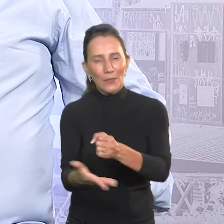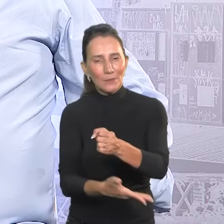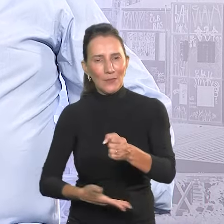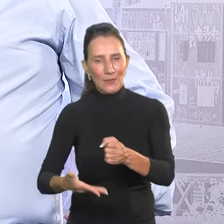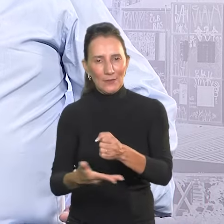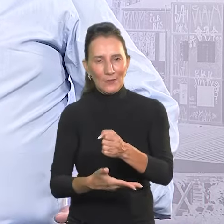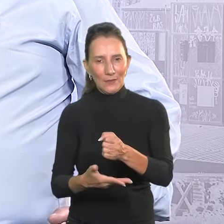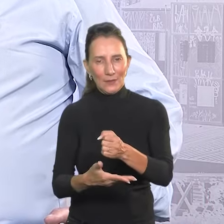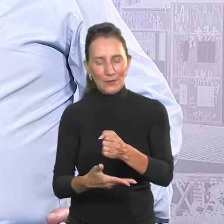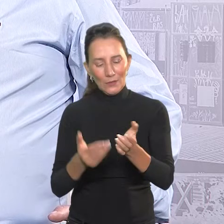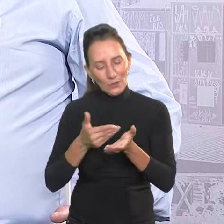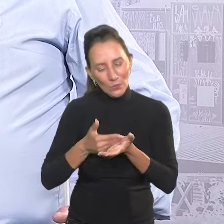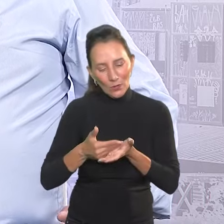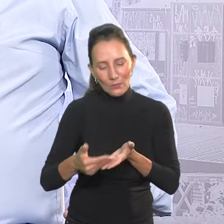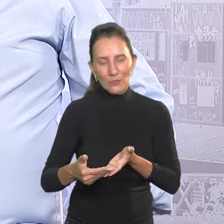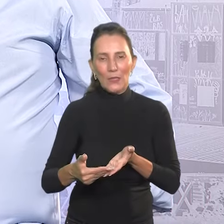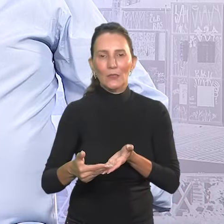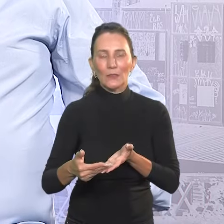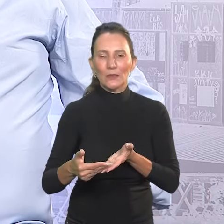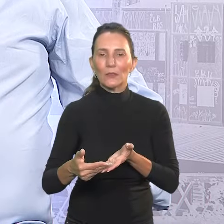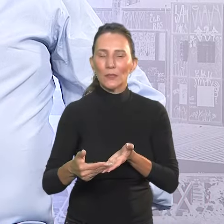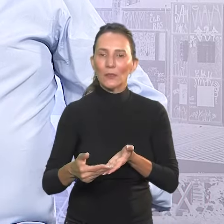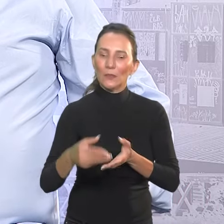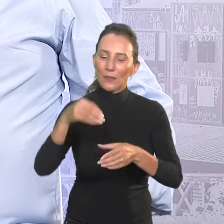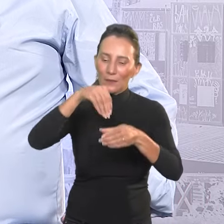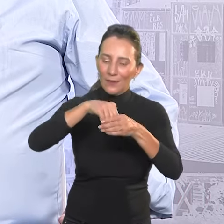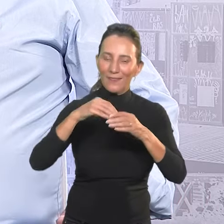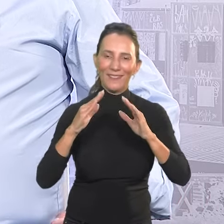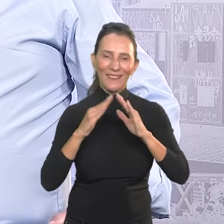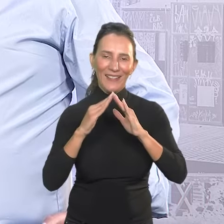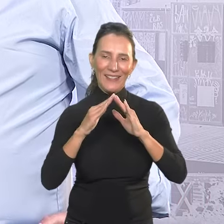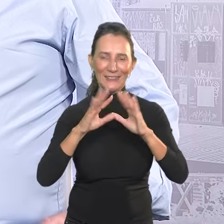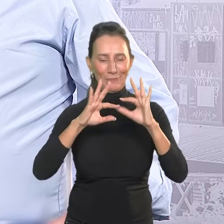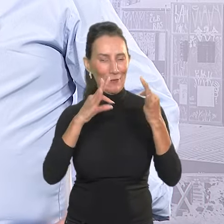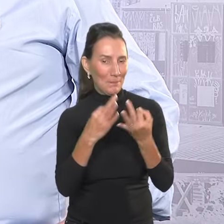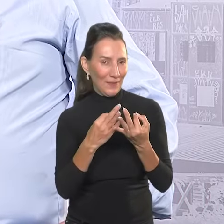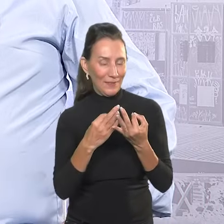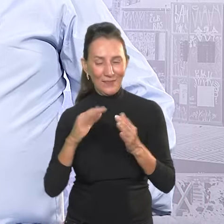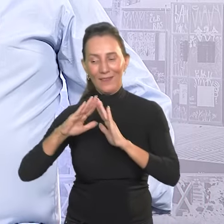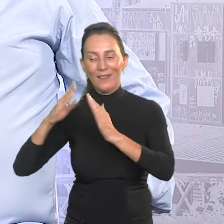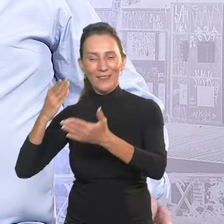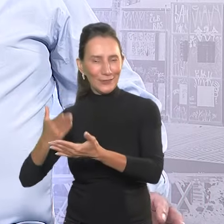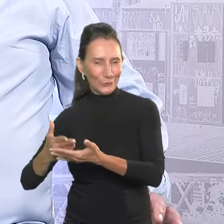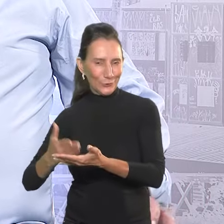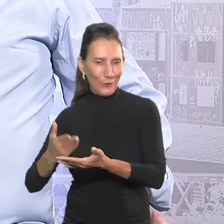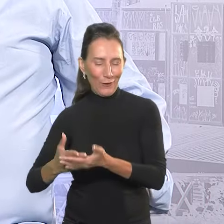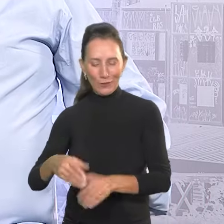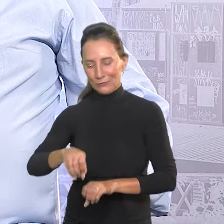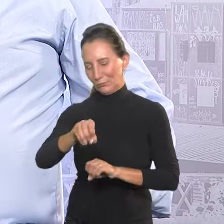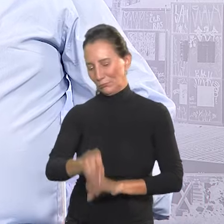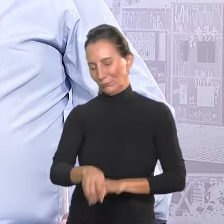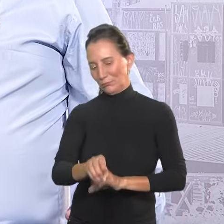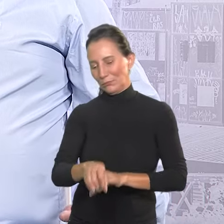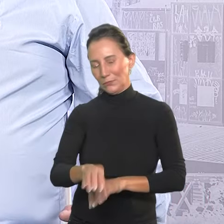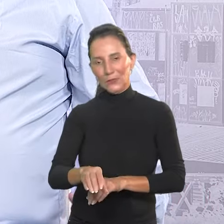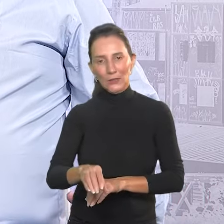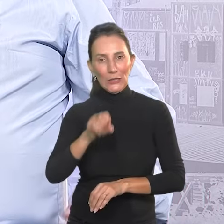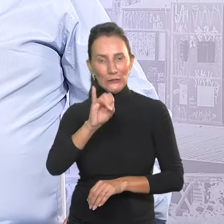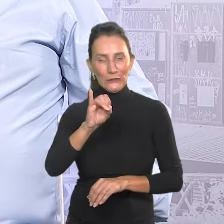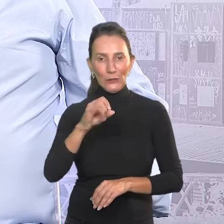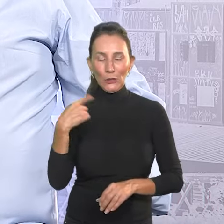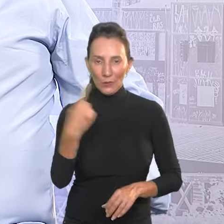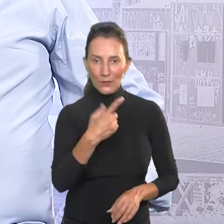a estrutura inicial, que parte dentro de casa, na escola, na educação, que se a gente